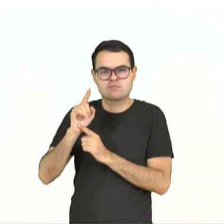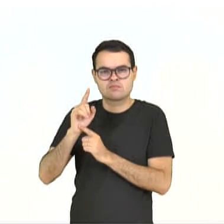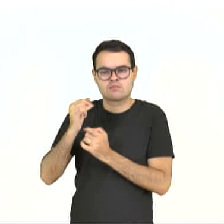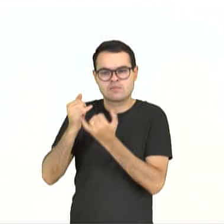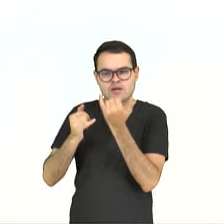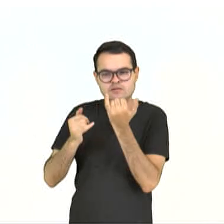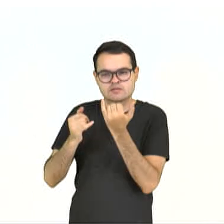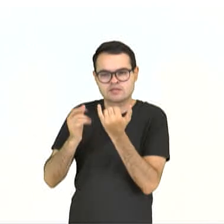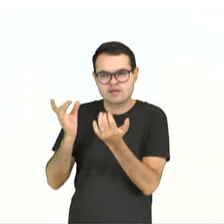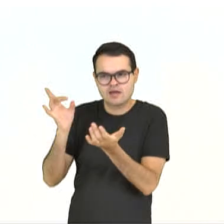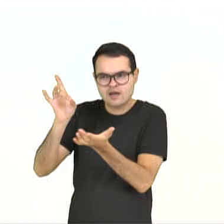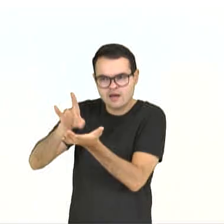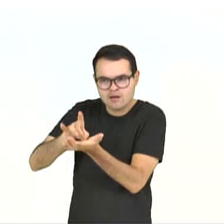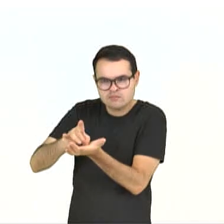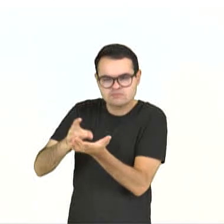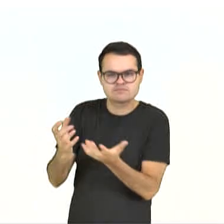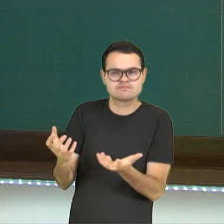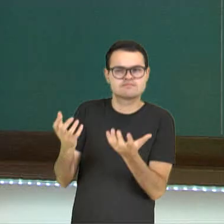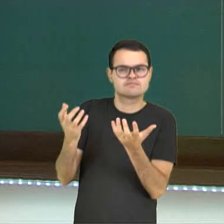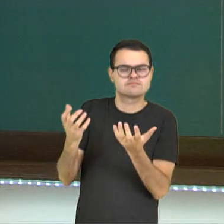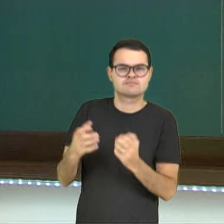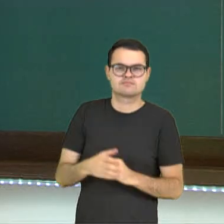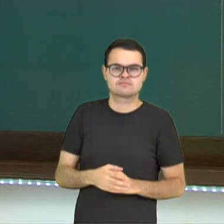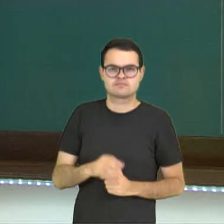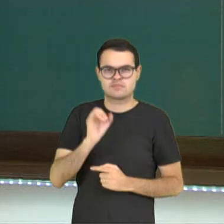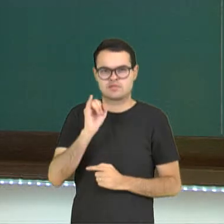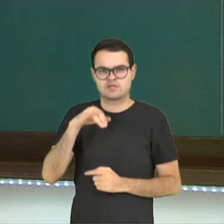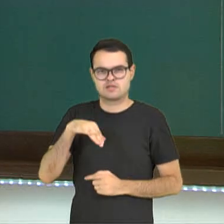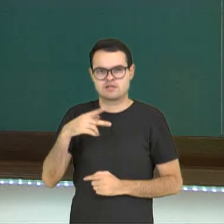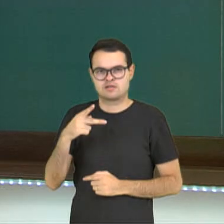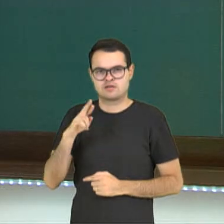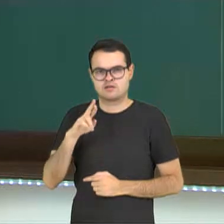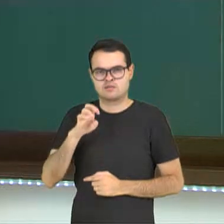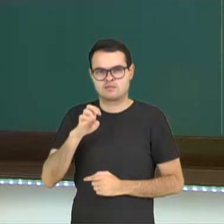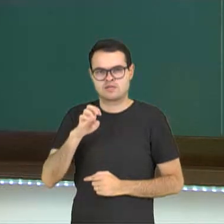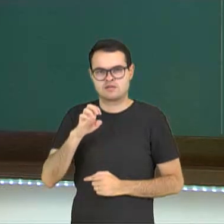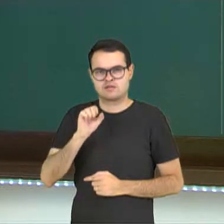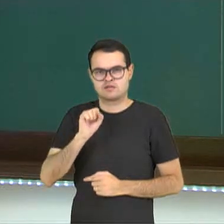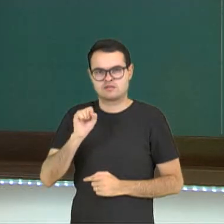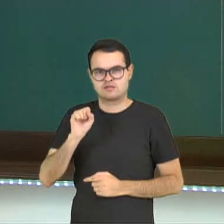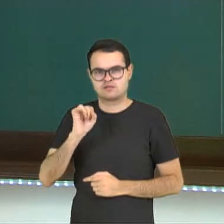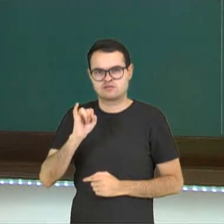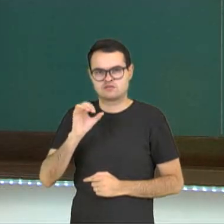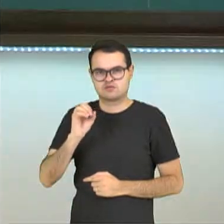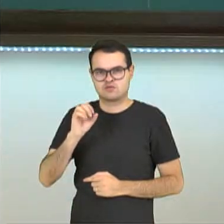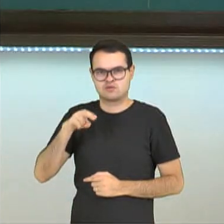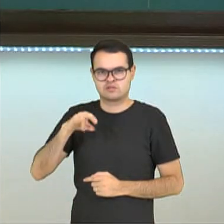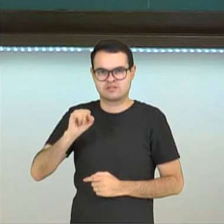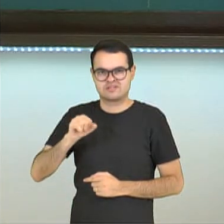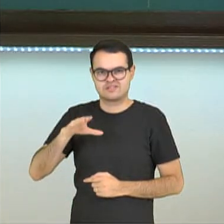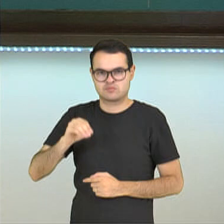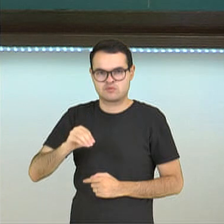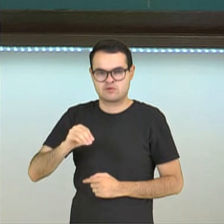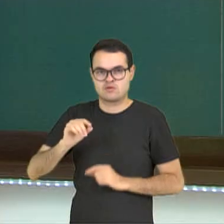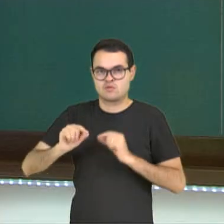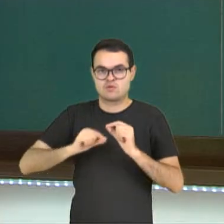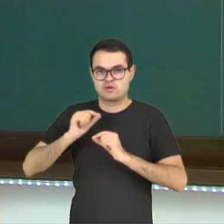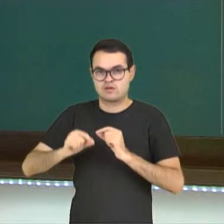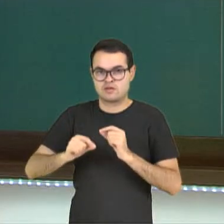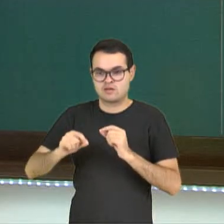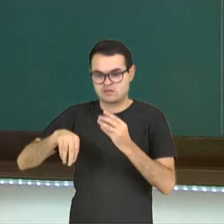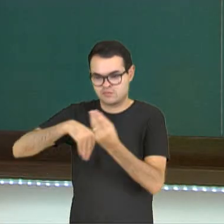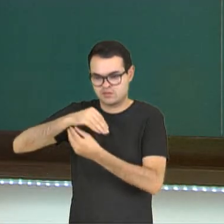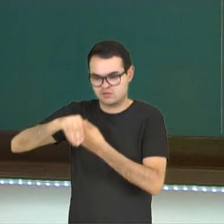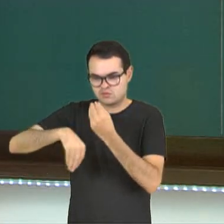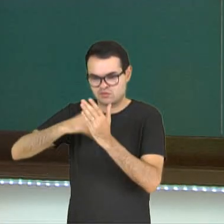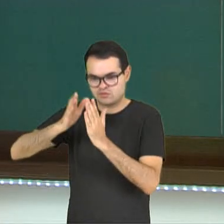do que se dá no real. É a primeira vez que a pintura vai sair da paleta de cores, as tintas vão se misturar na tela, pessoal. As misturas